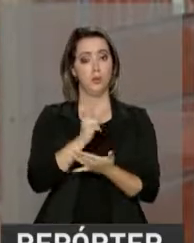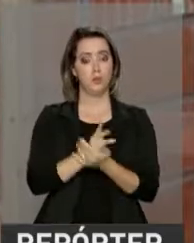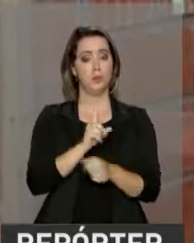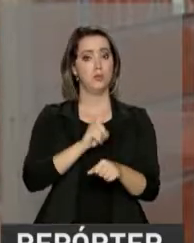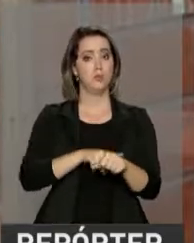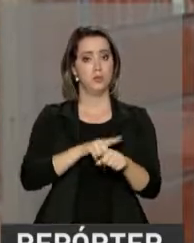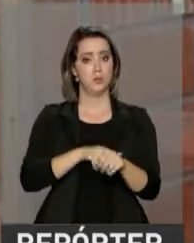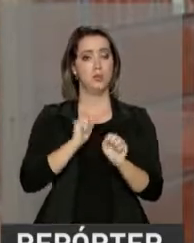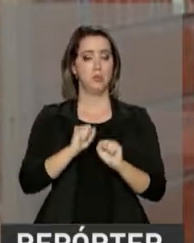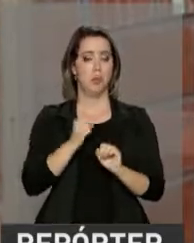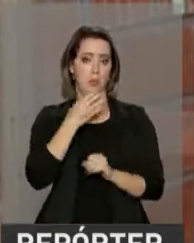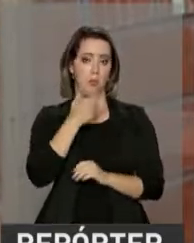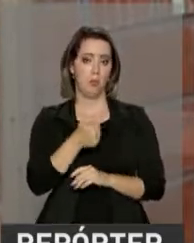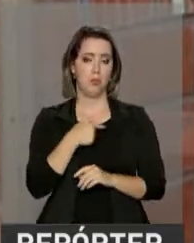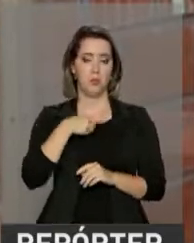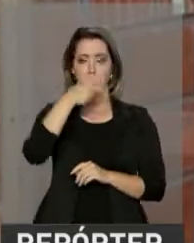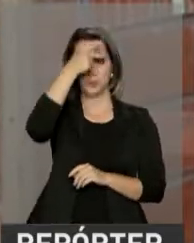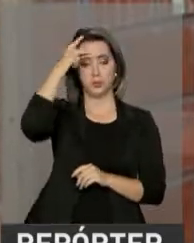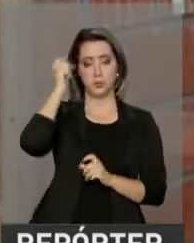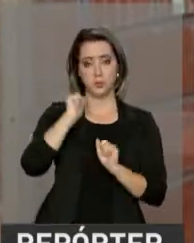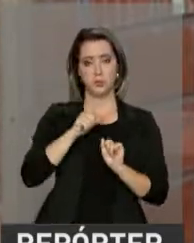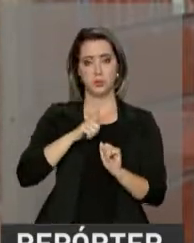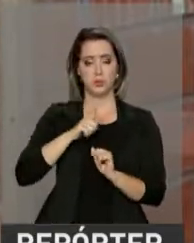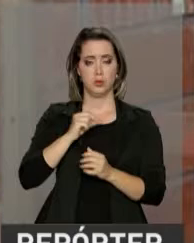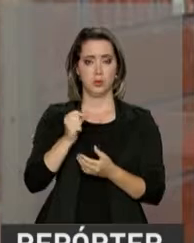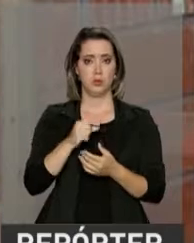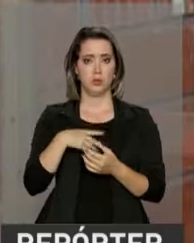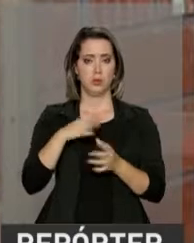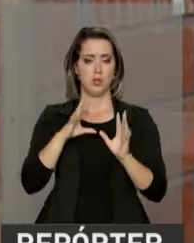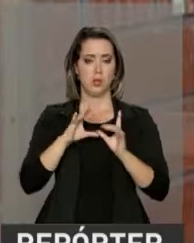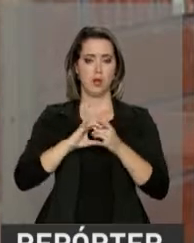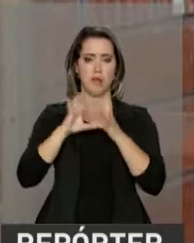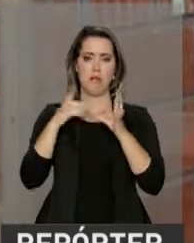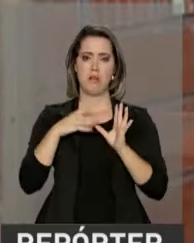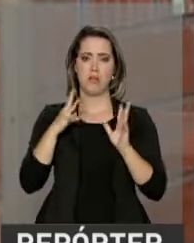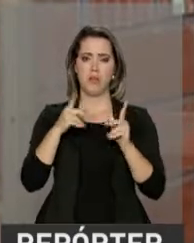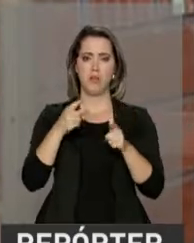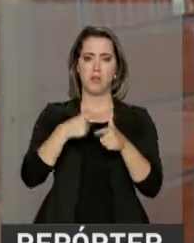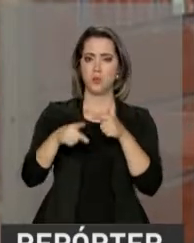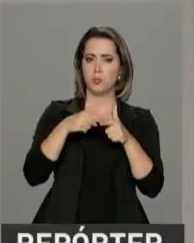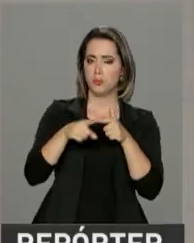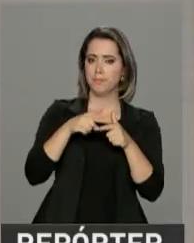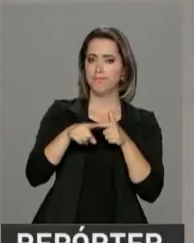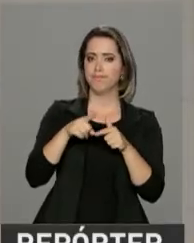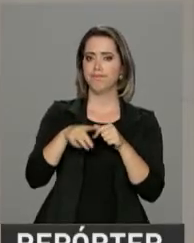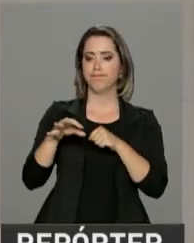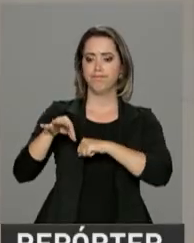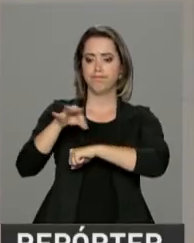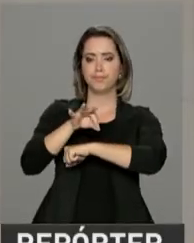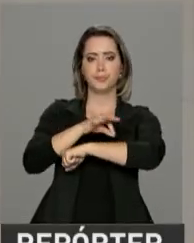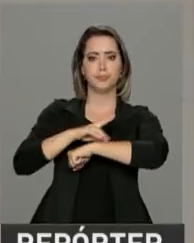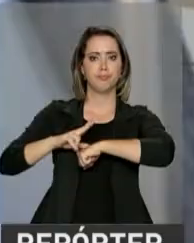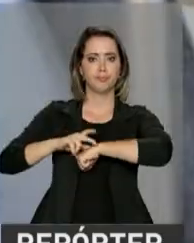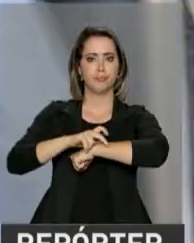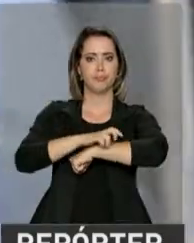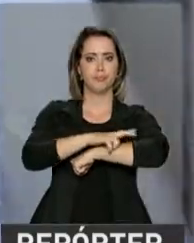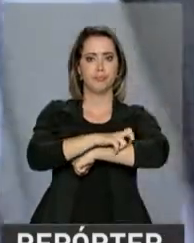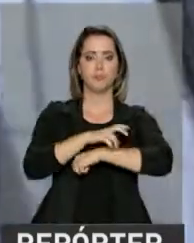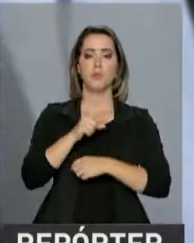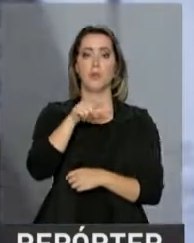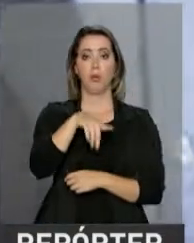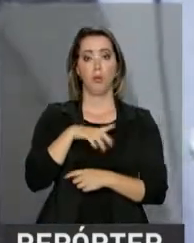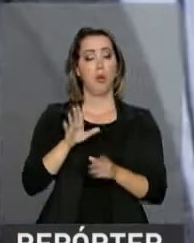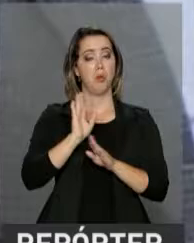existem há vantagens em seu material livre-se estação reservado na é a tecnologia atômica a